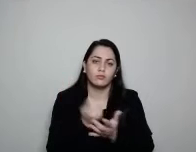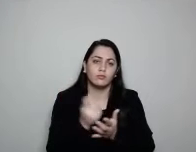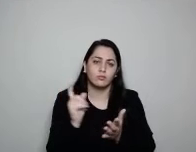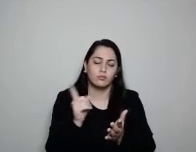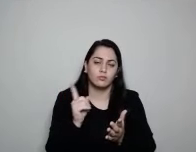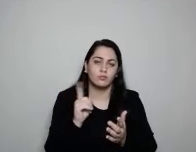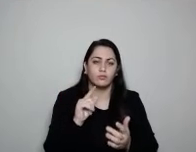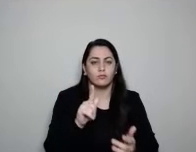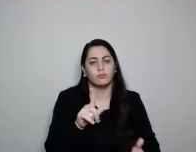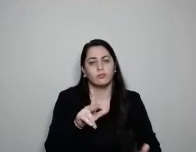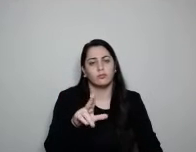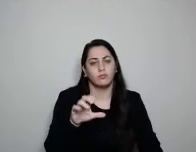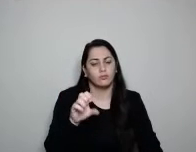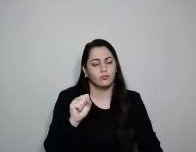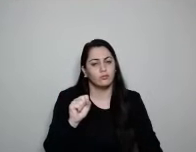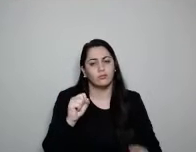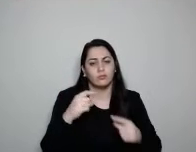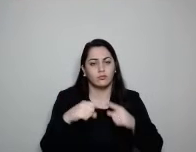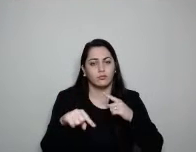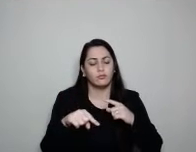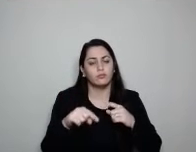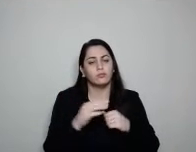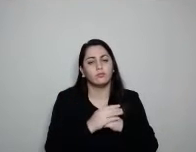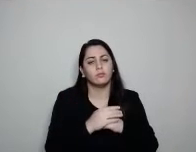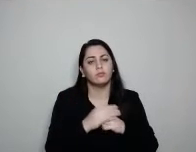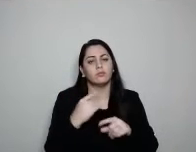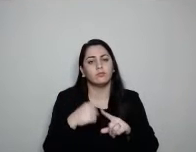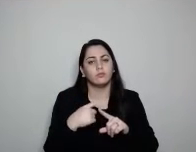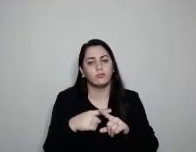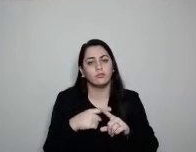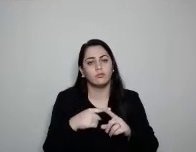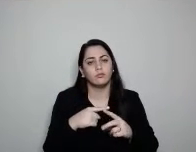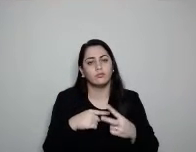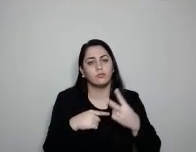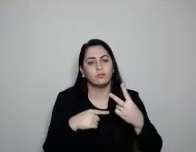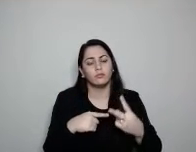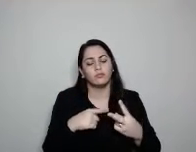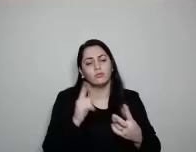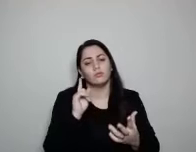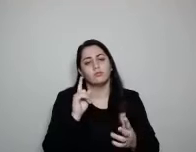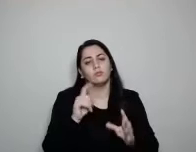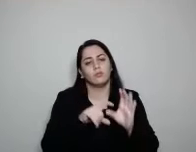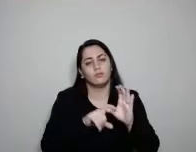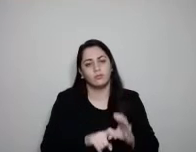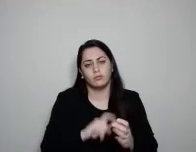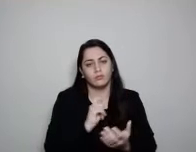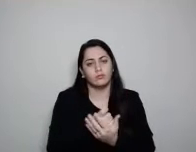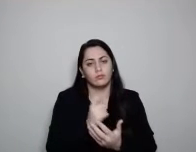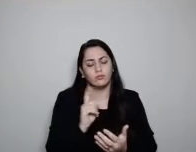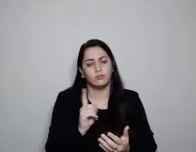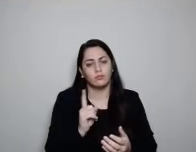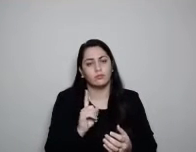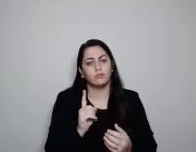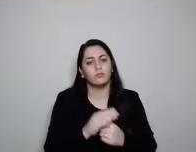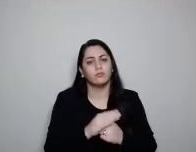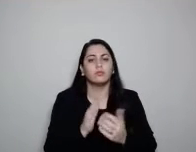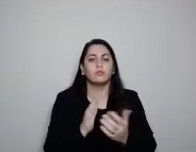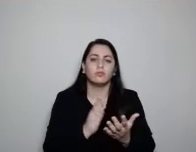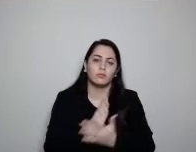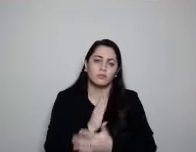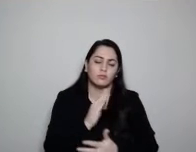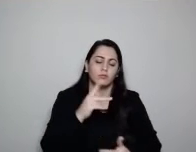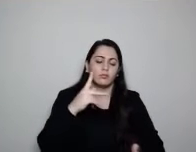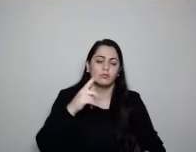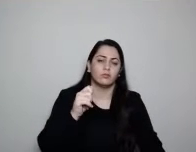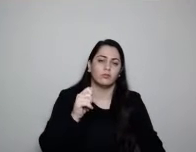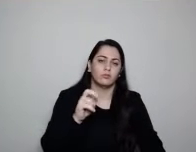aplicação, devido à repetição do indébito em dobro, sucumbência mínima, conhecimento e provimento parcial do recurso. Então,